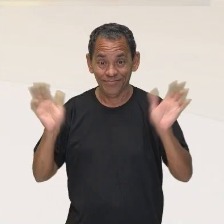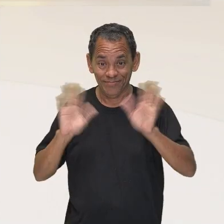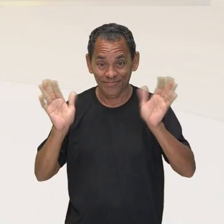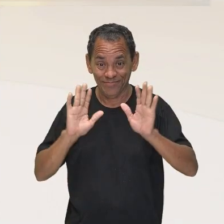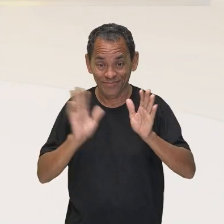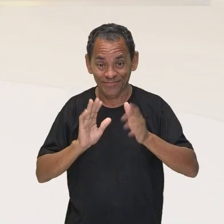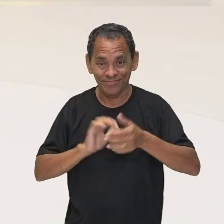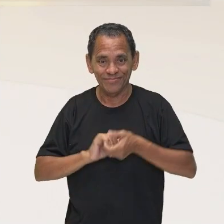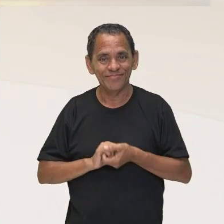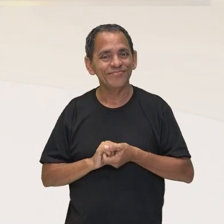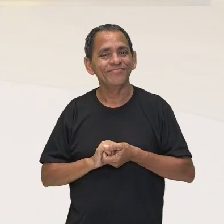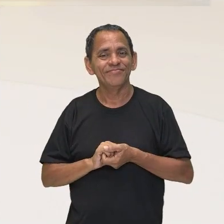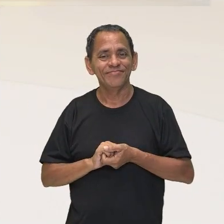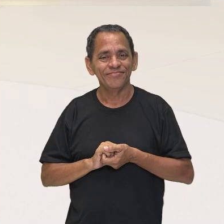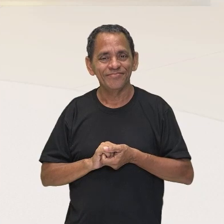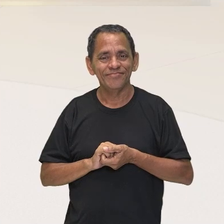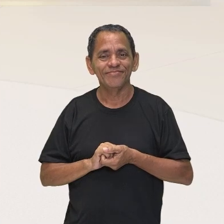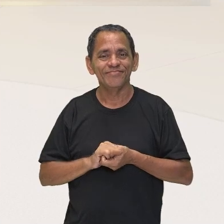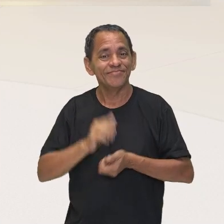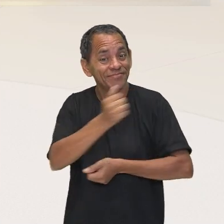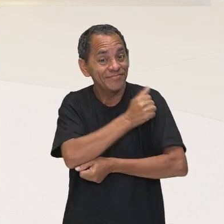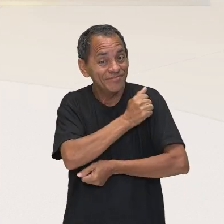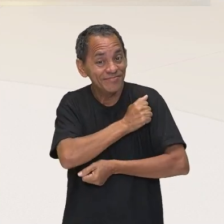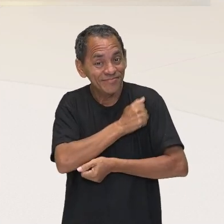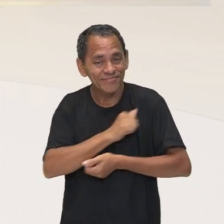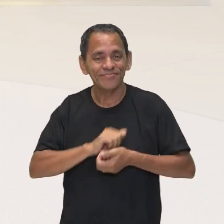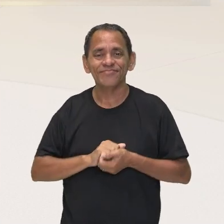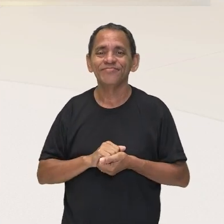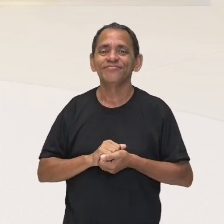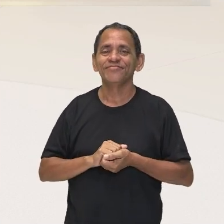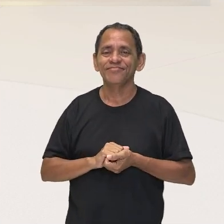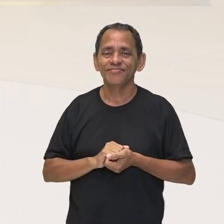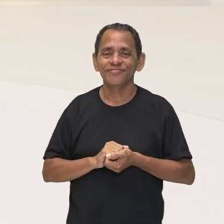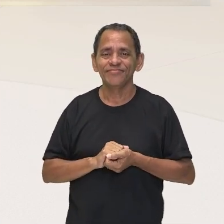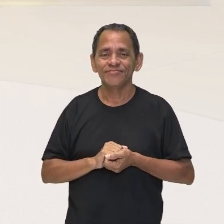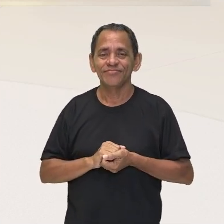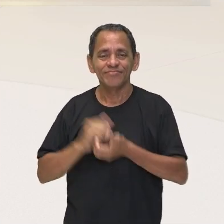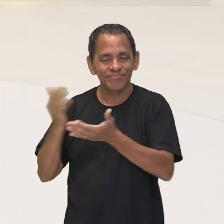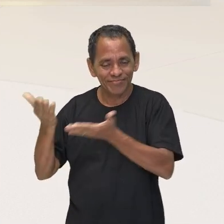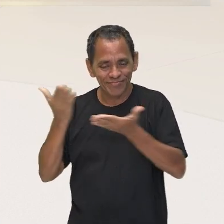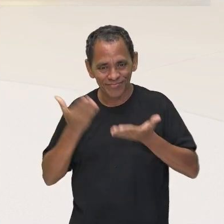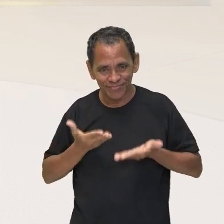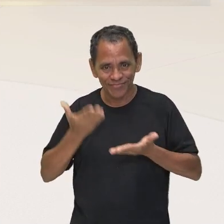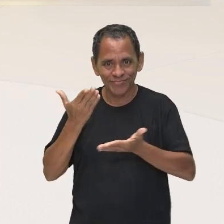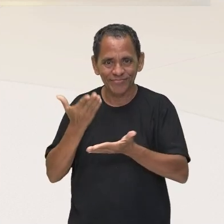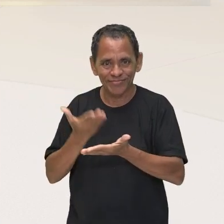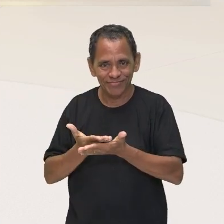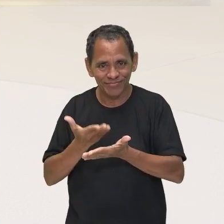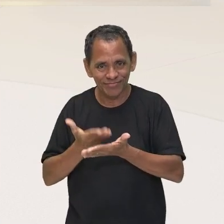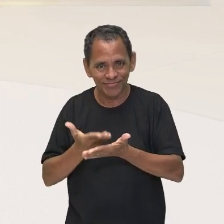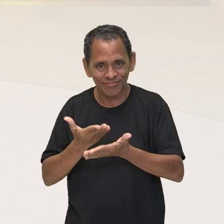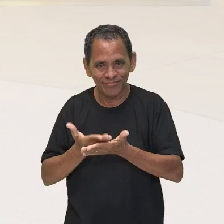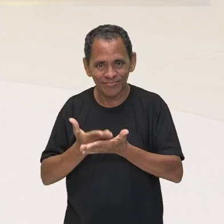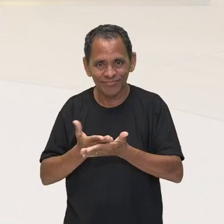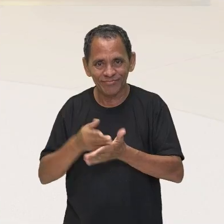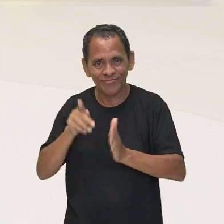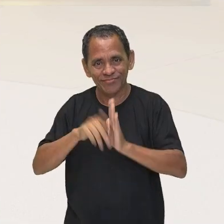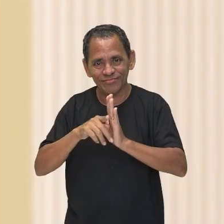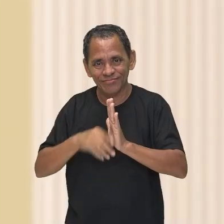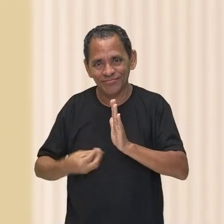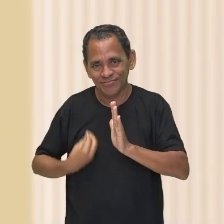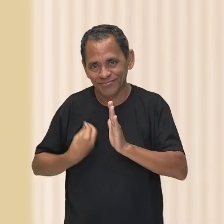Olá, meus queridos alunos, meus queridos estudantes, sejam todos muito bem-vindos a mais uma aula de Projeto de